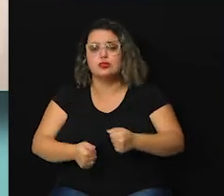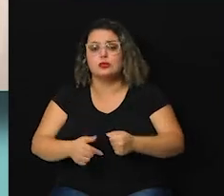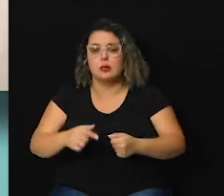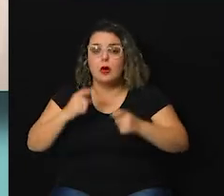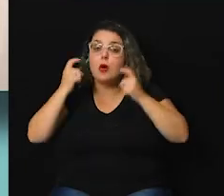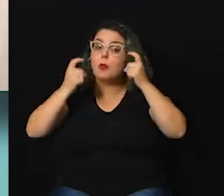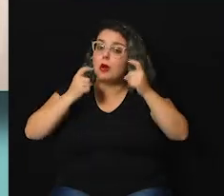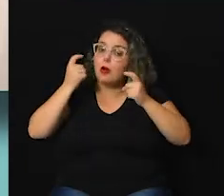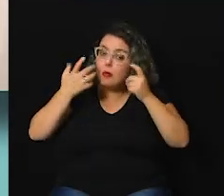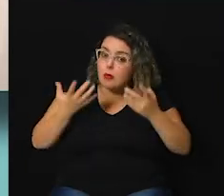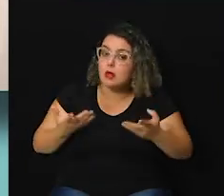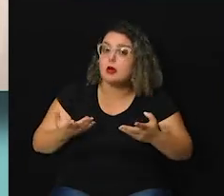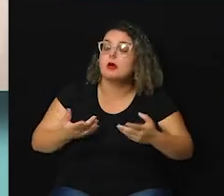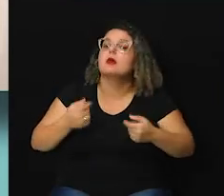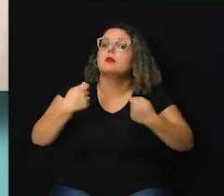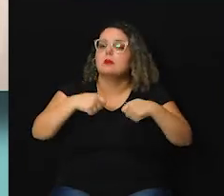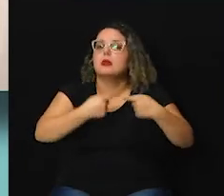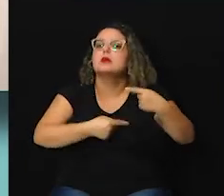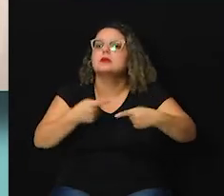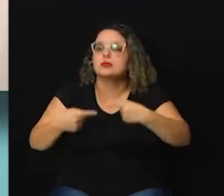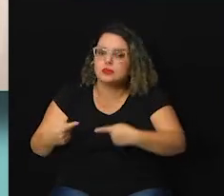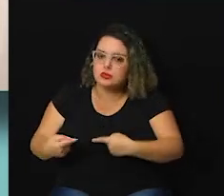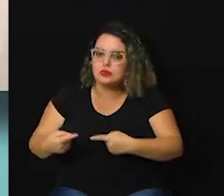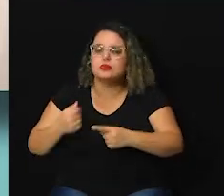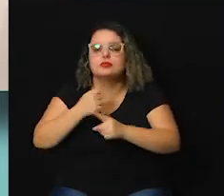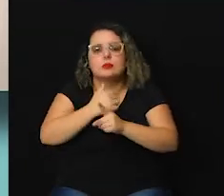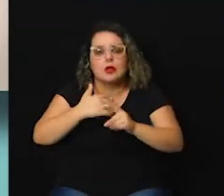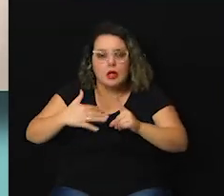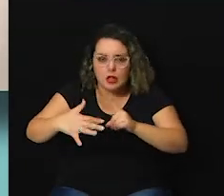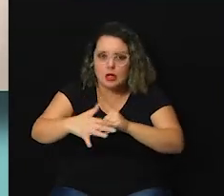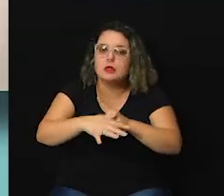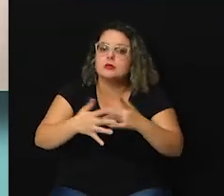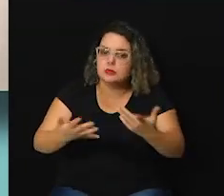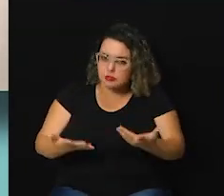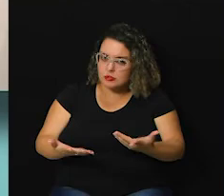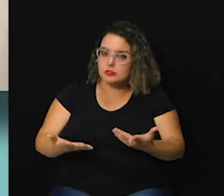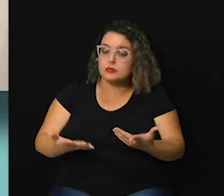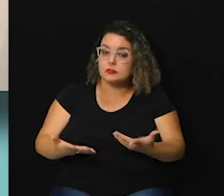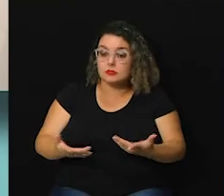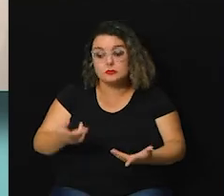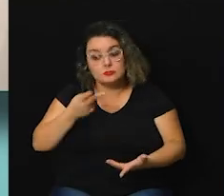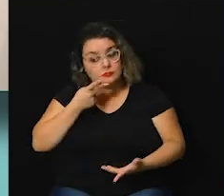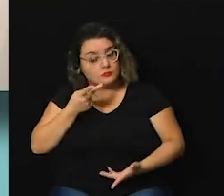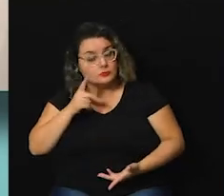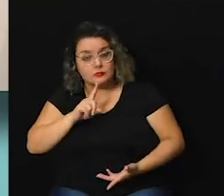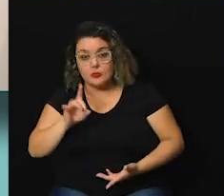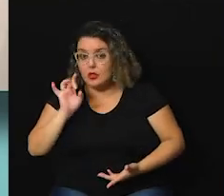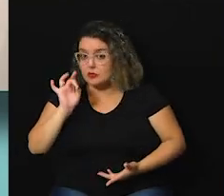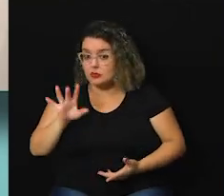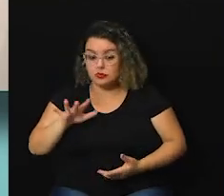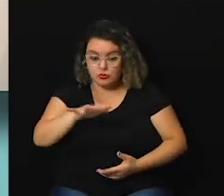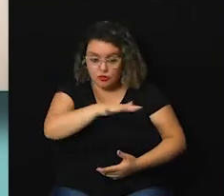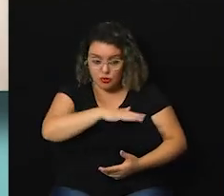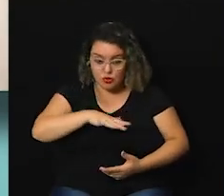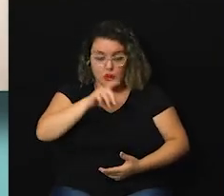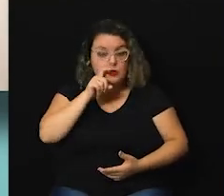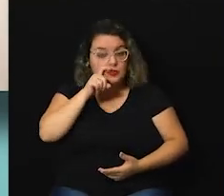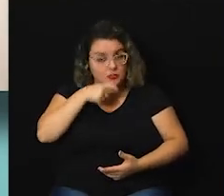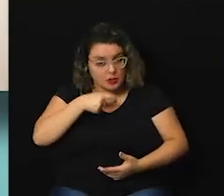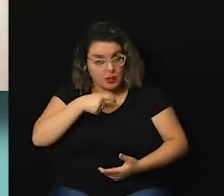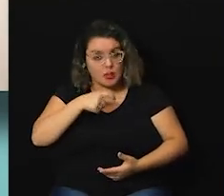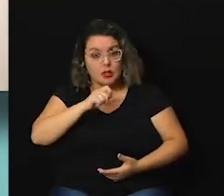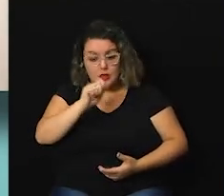leva uma grande preocupação e deve ser discutido pela sociedade, porque, como eu já disse, não afeta só a vida